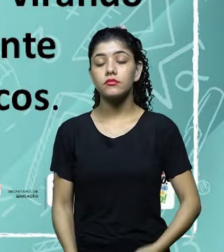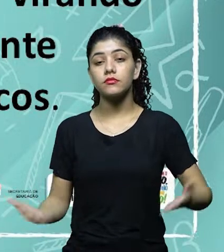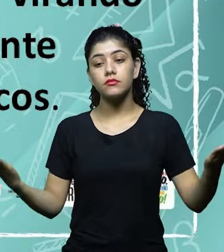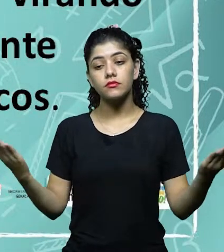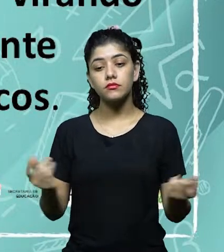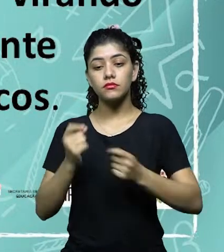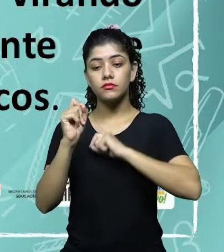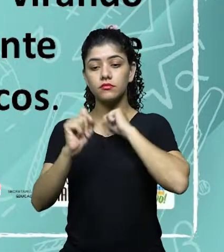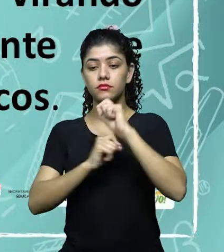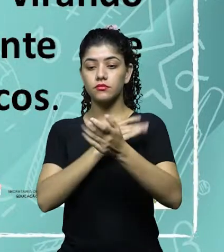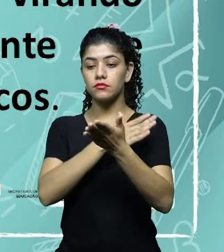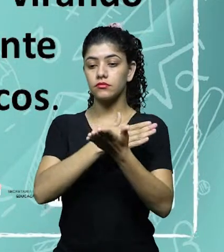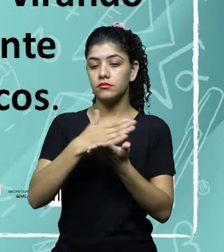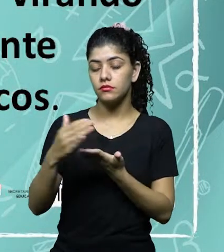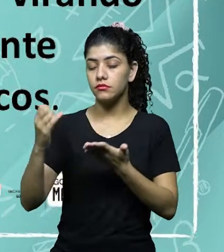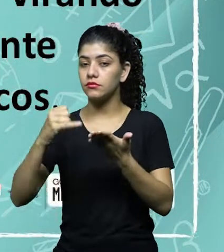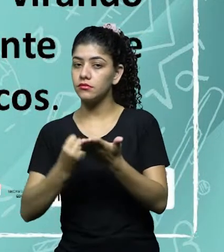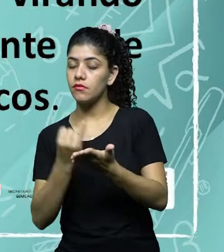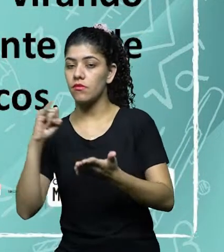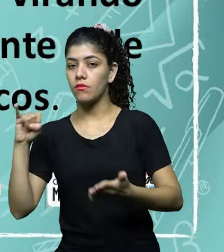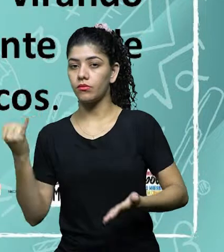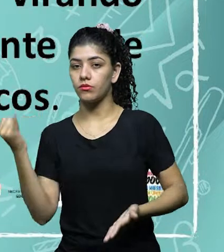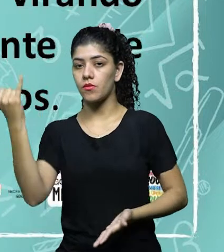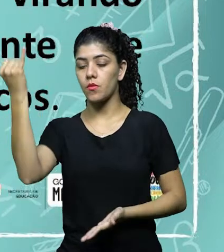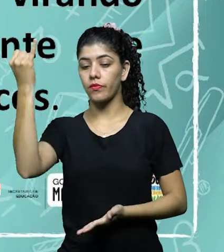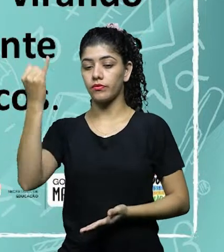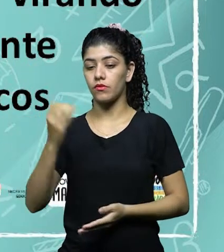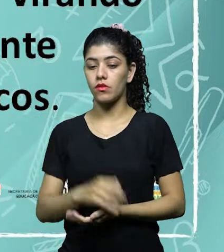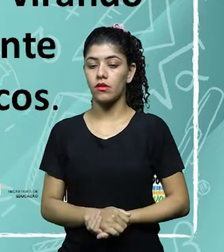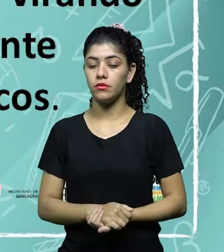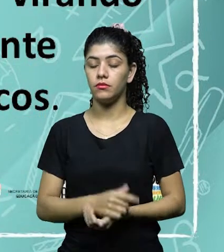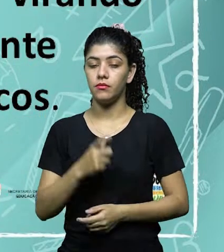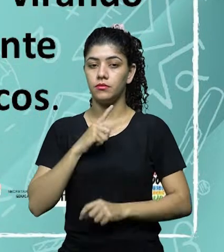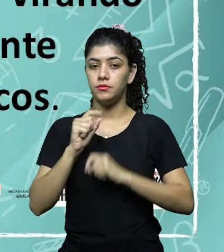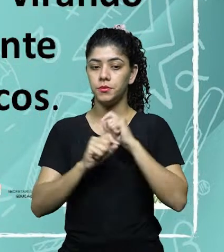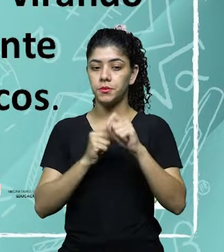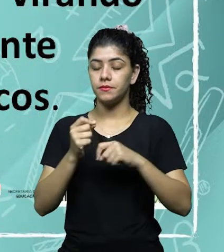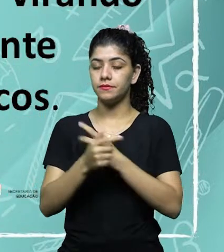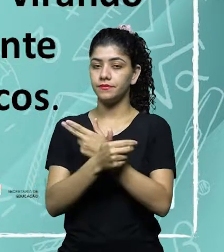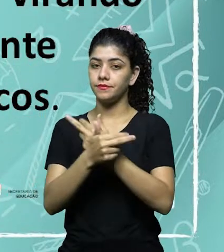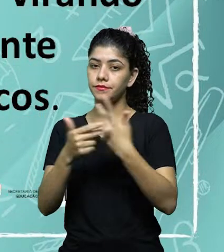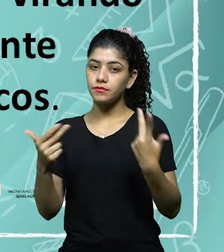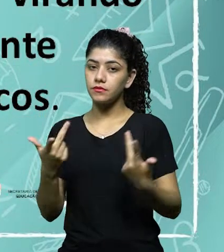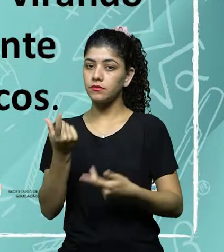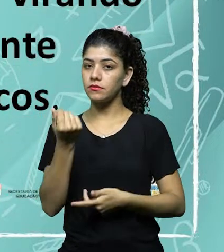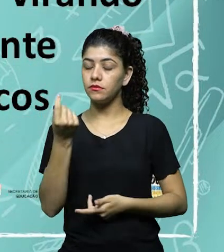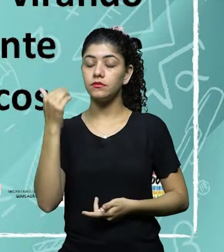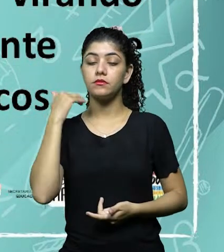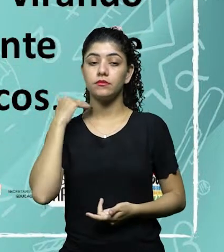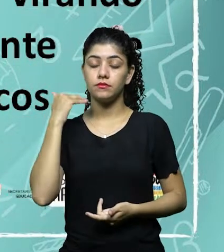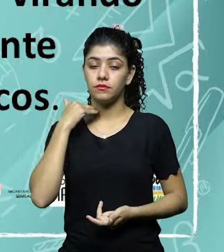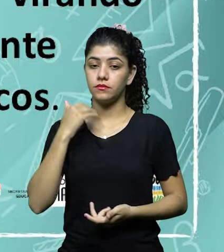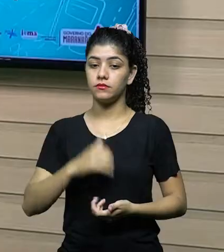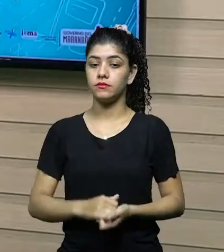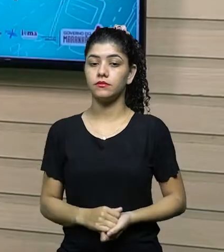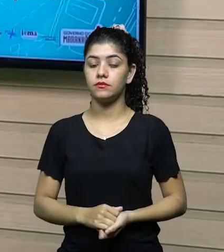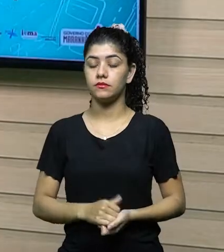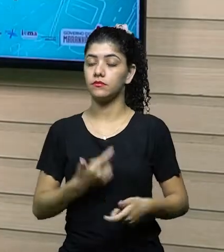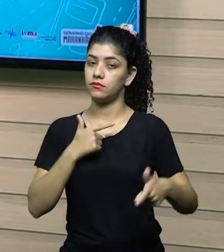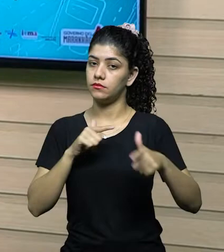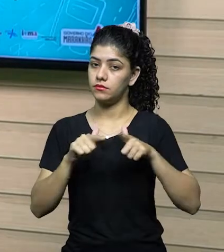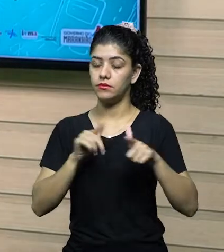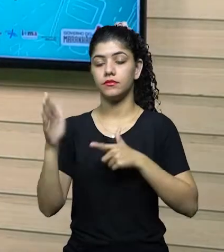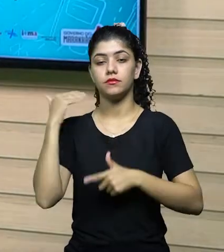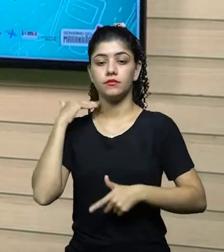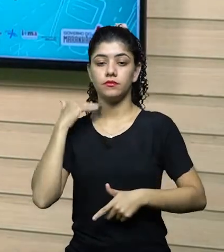sentido, a inserção de tarifas bancárias acabou virando uma grande fonte de renda para os bancos.